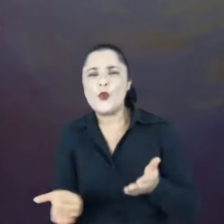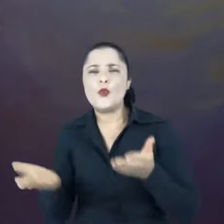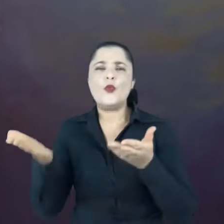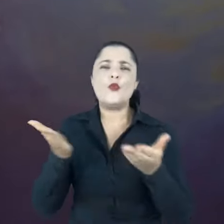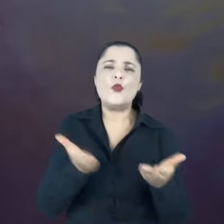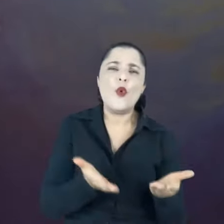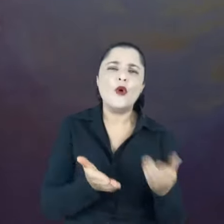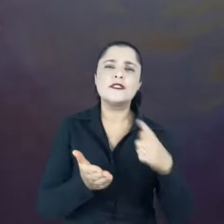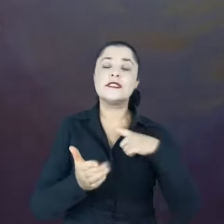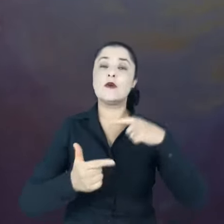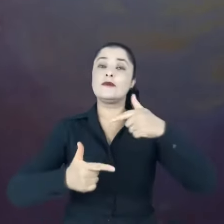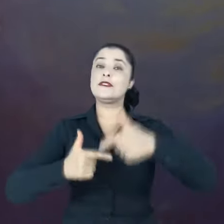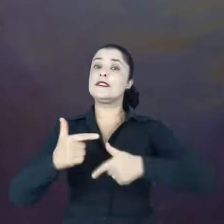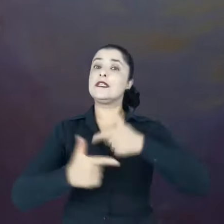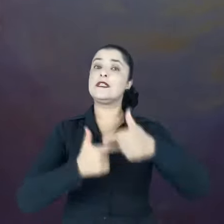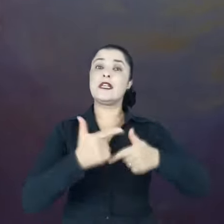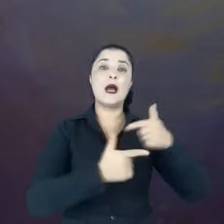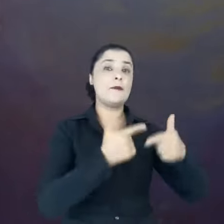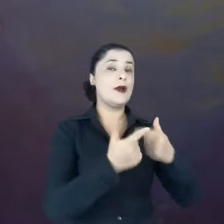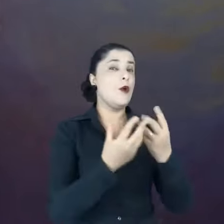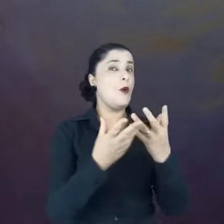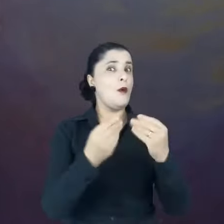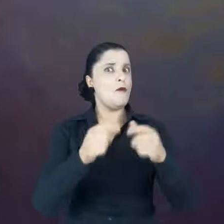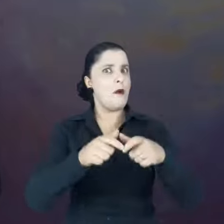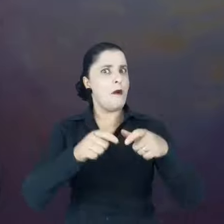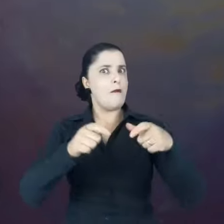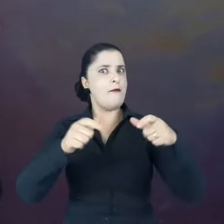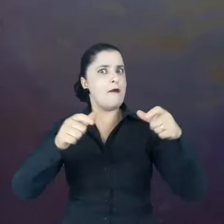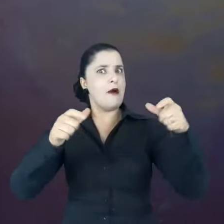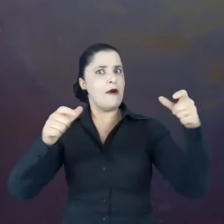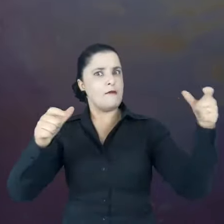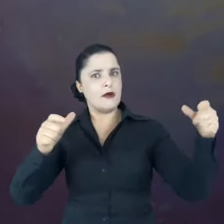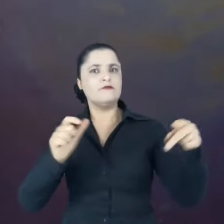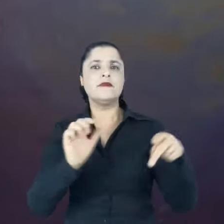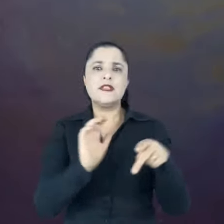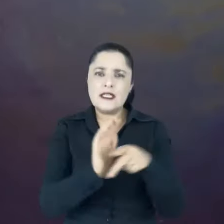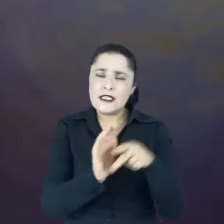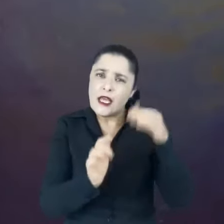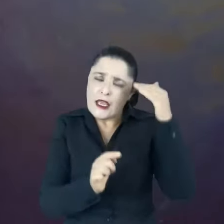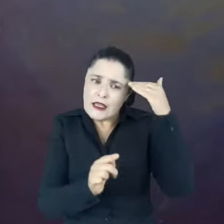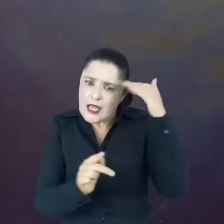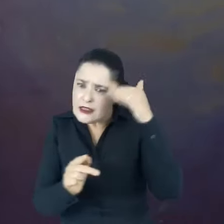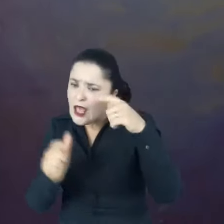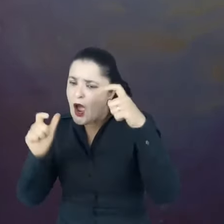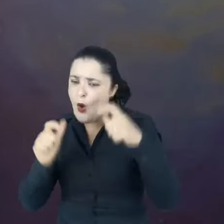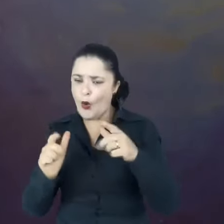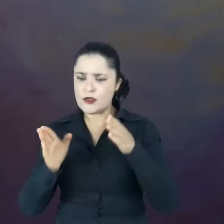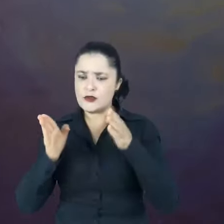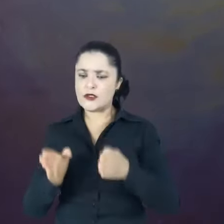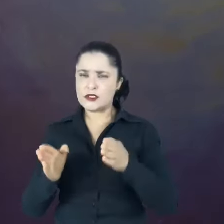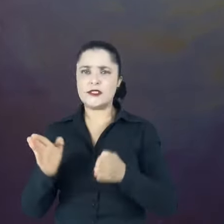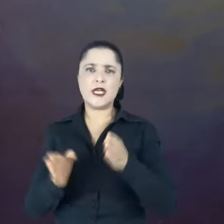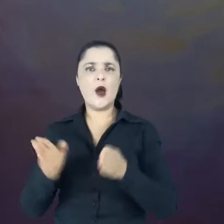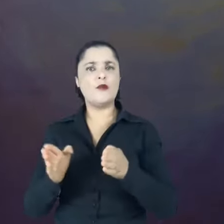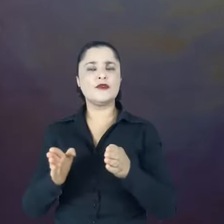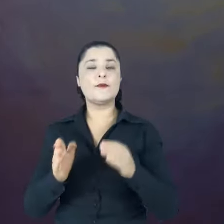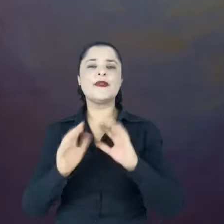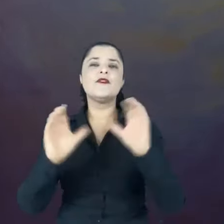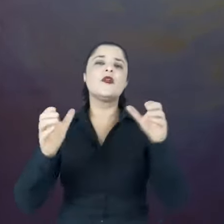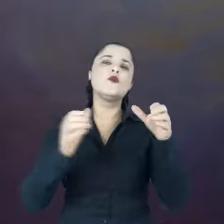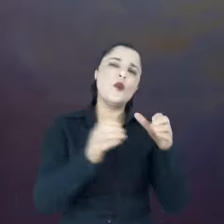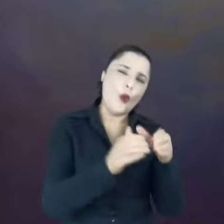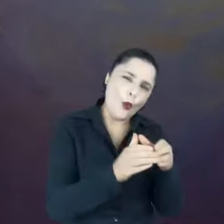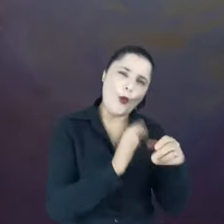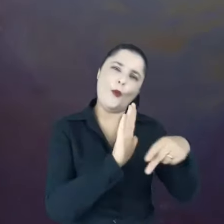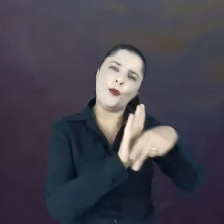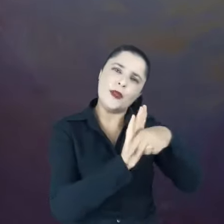já muito crescente de entender aonde a gente está. Eu falo pelo grupo, mas também especificamente pela Comgás. Eu vou